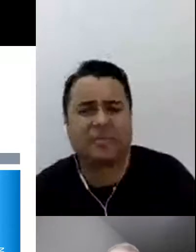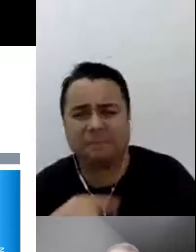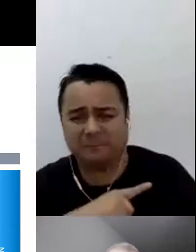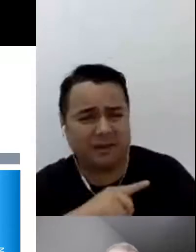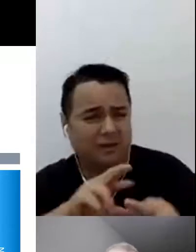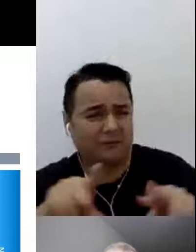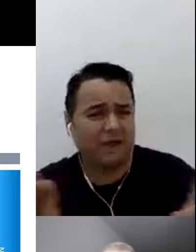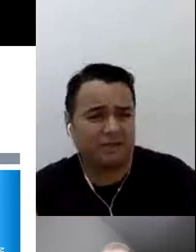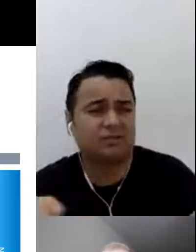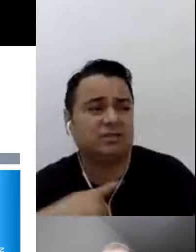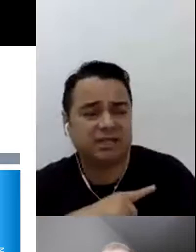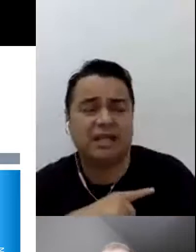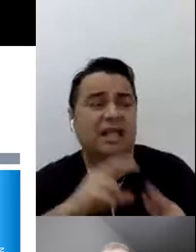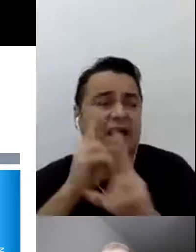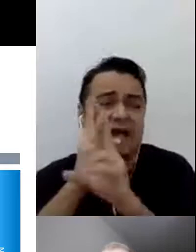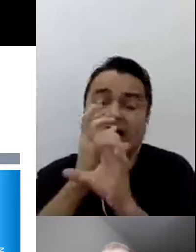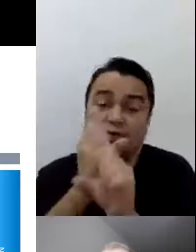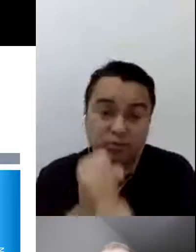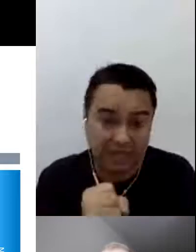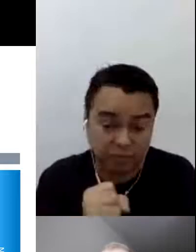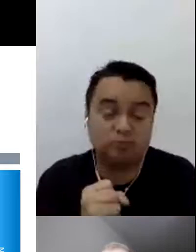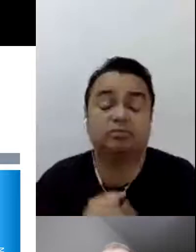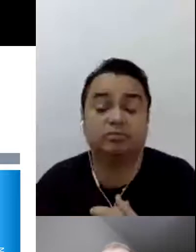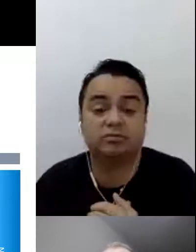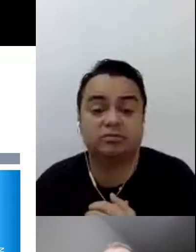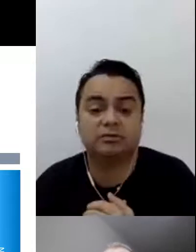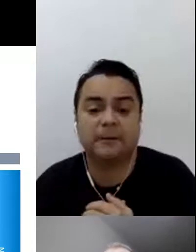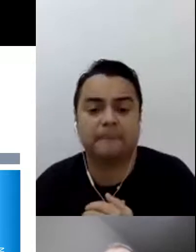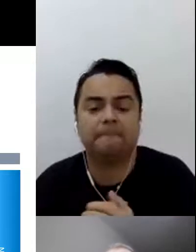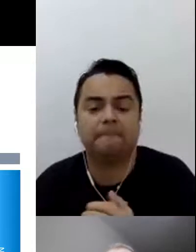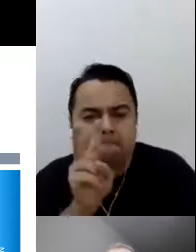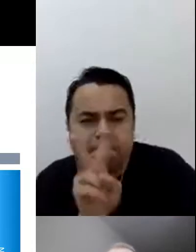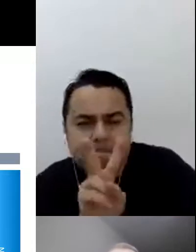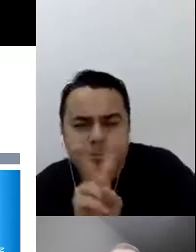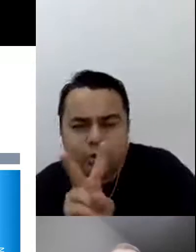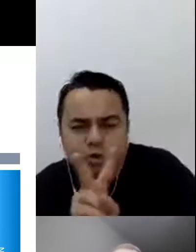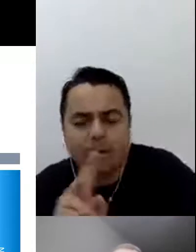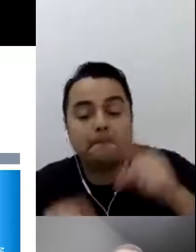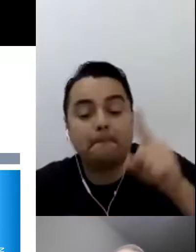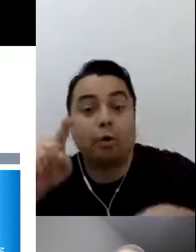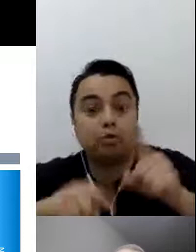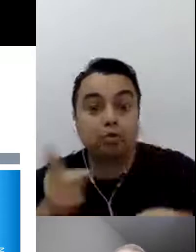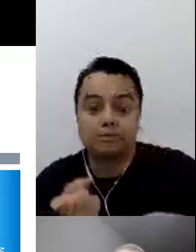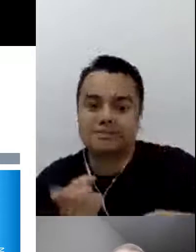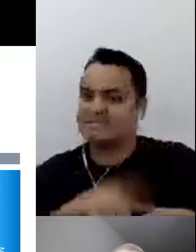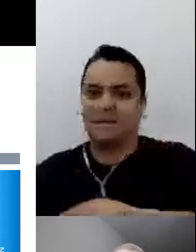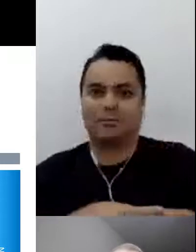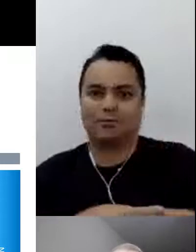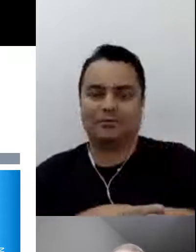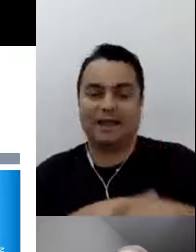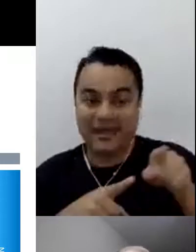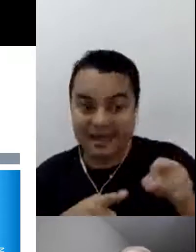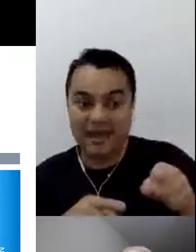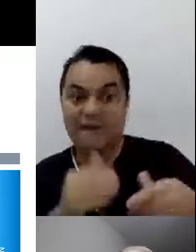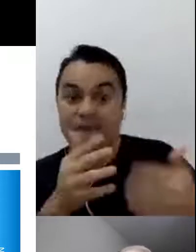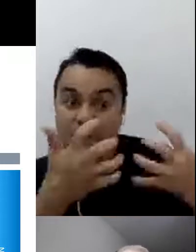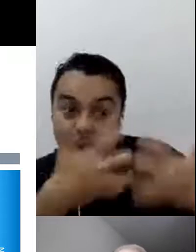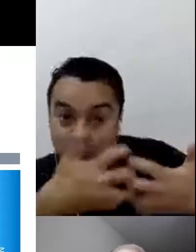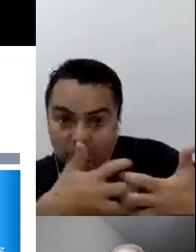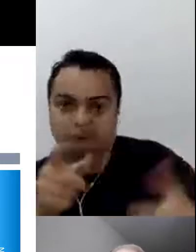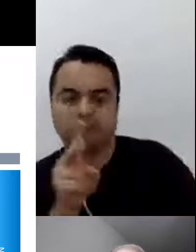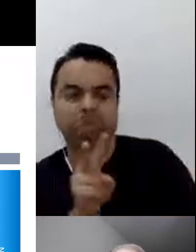campo, onde você vai ter os resultados ou monitoramento desse produto em tempo real durante a vida útil desse produto e até